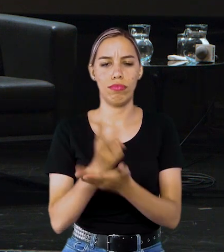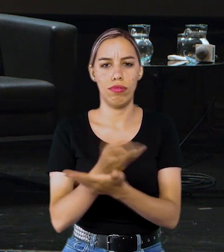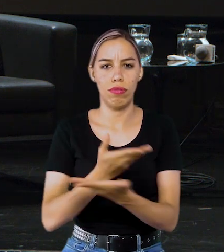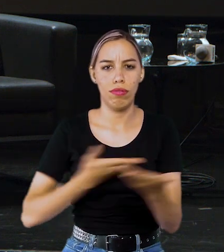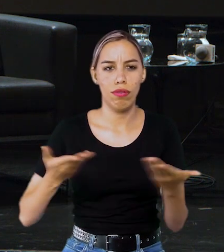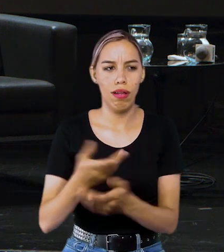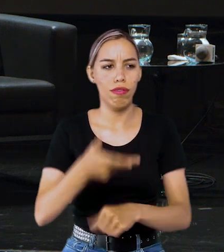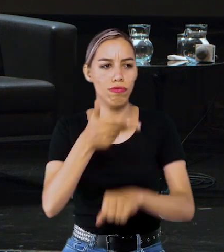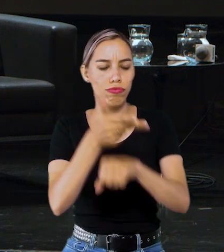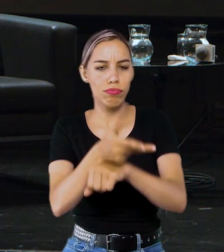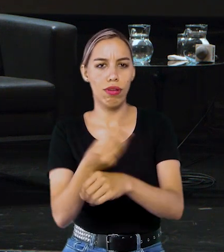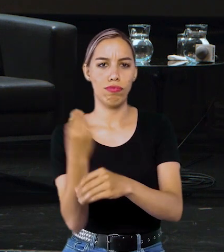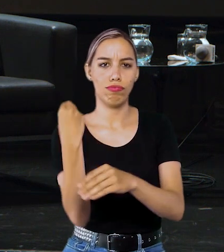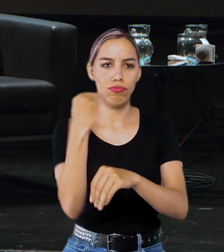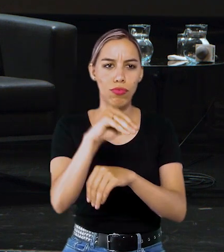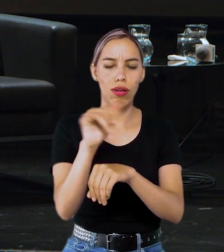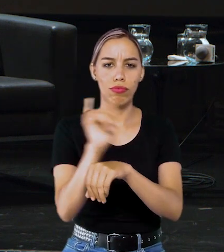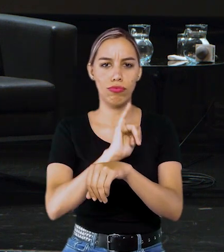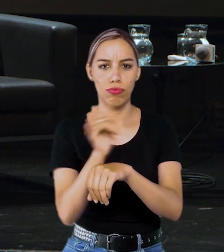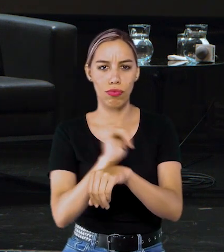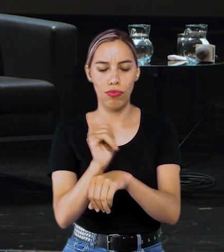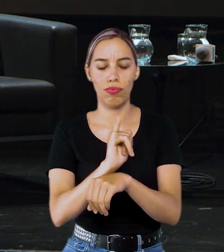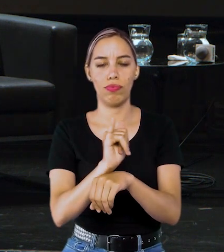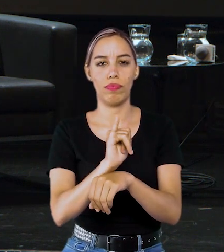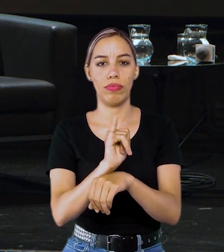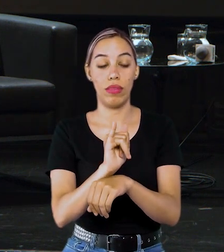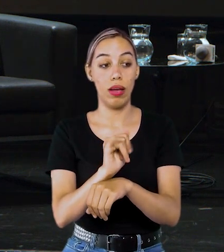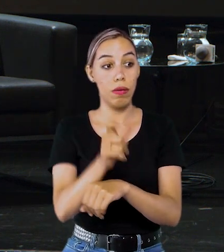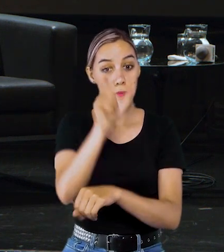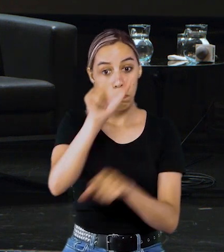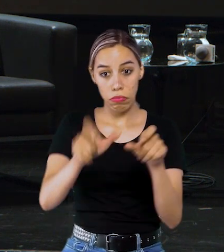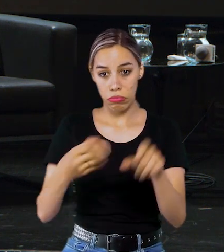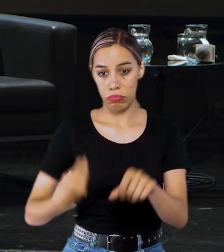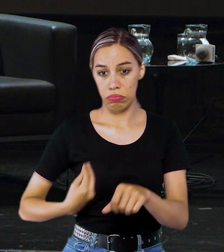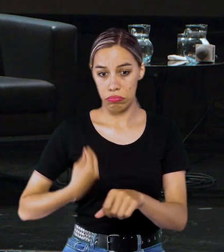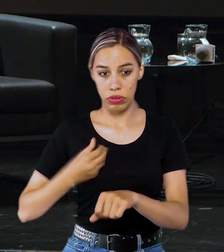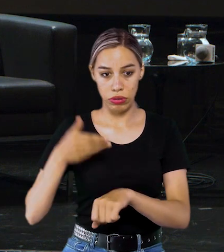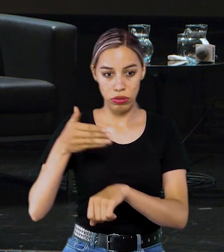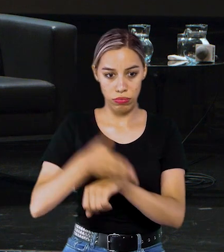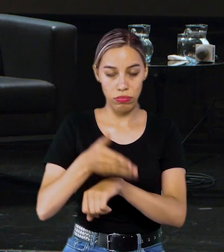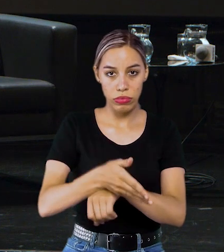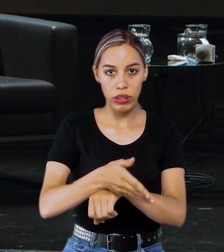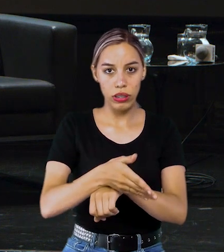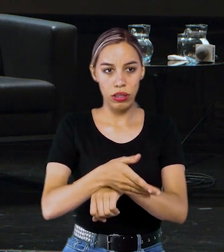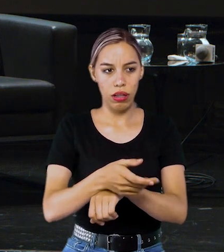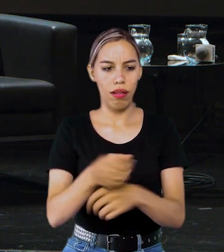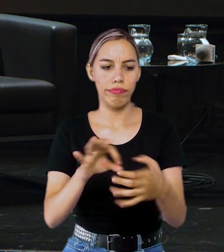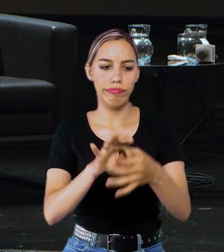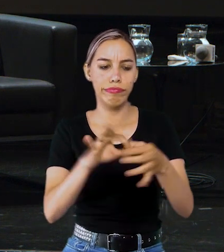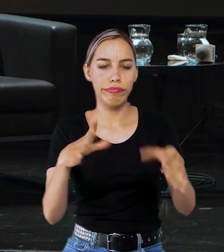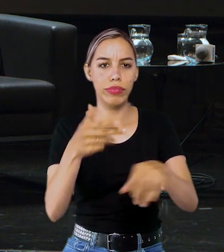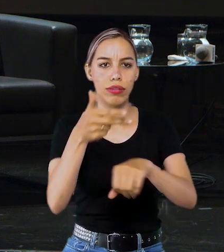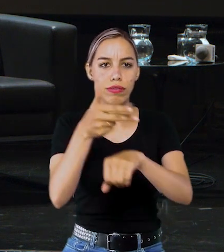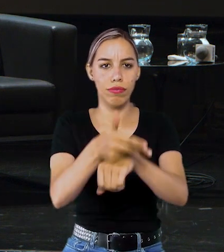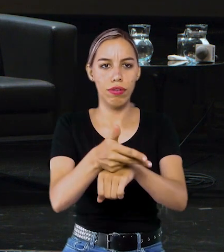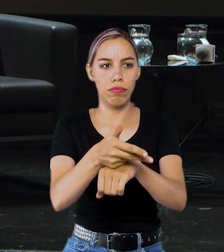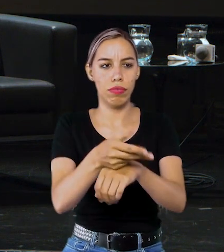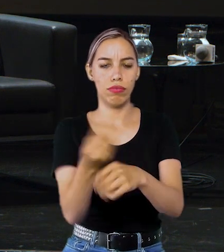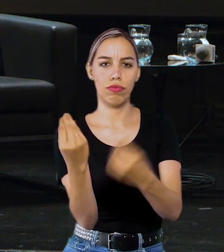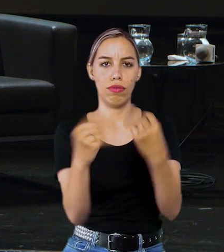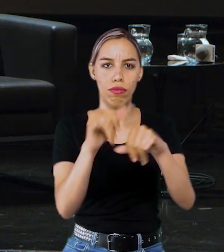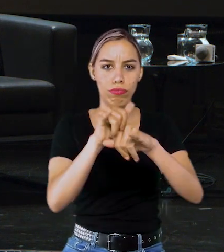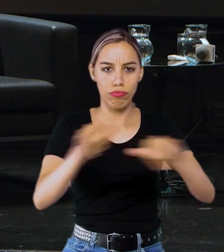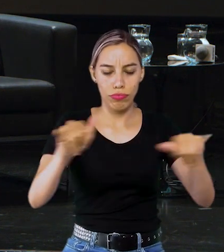gravados e postados no canal do YouTube do projeto. A presença no auditório autoriza o uso das imagens e posterior